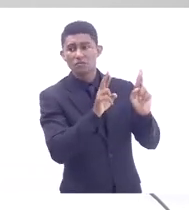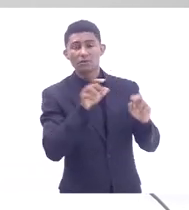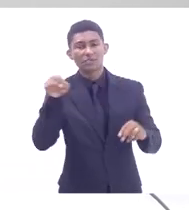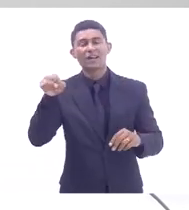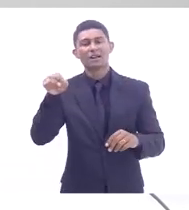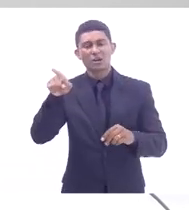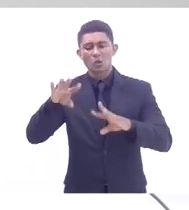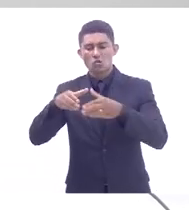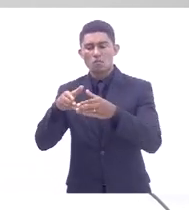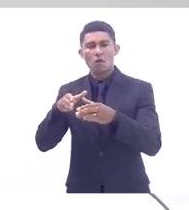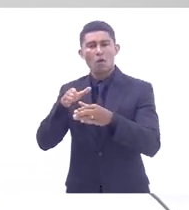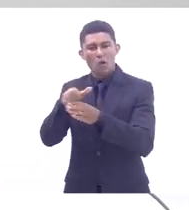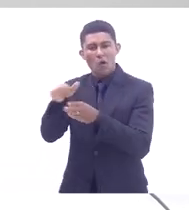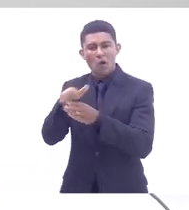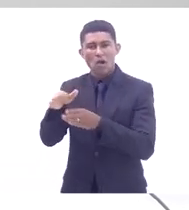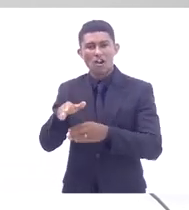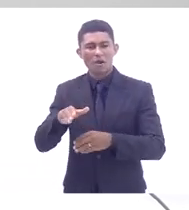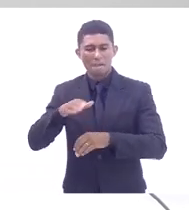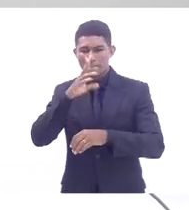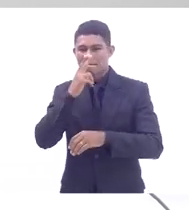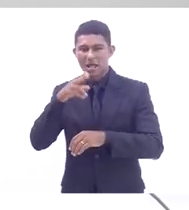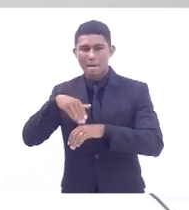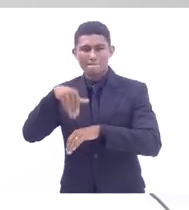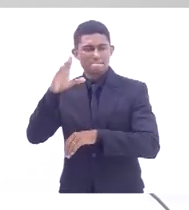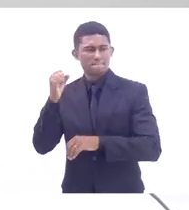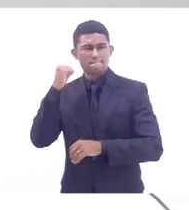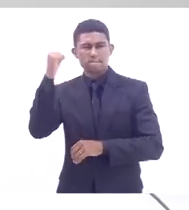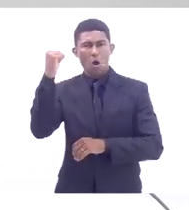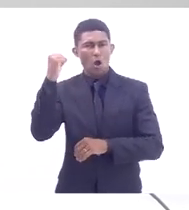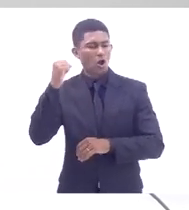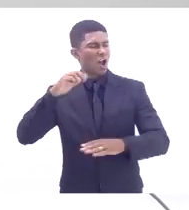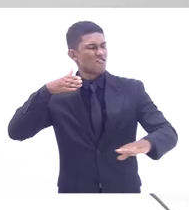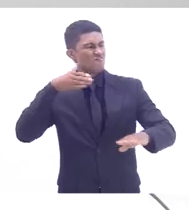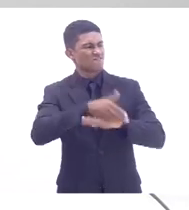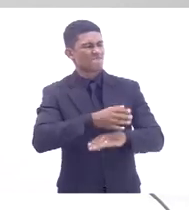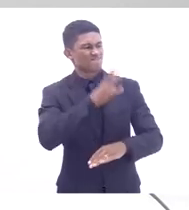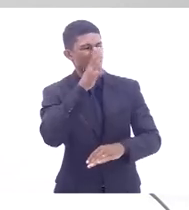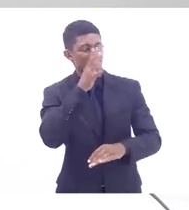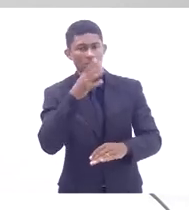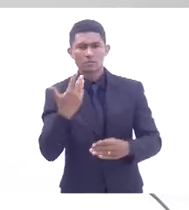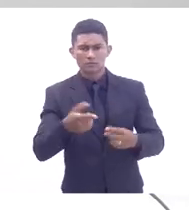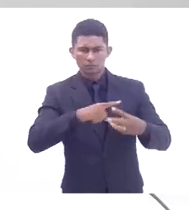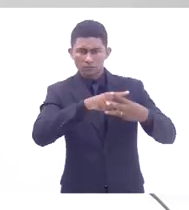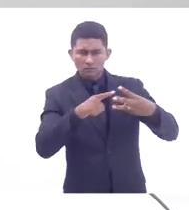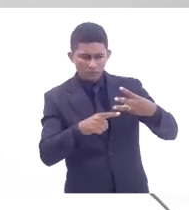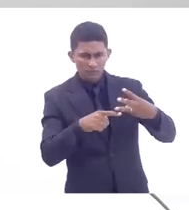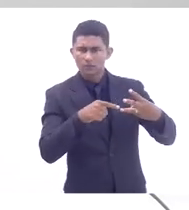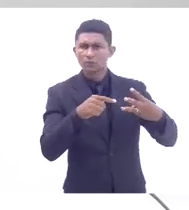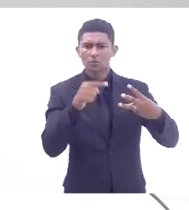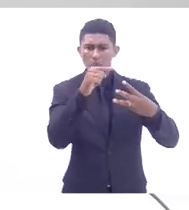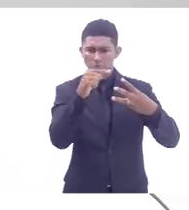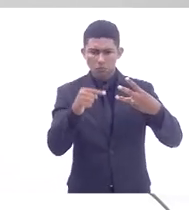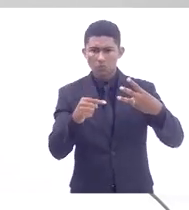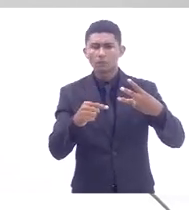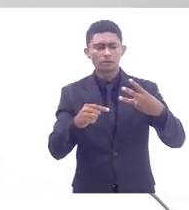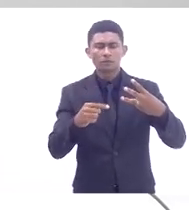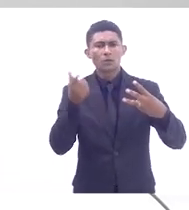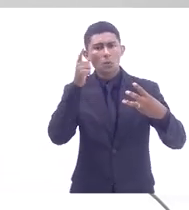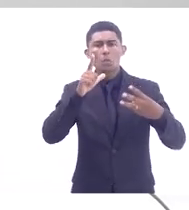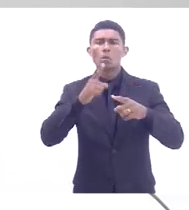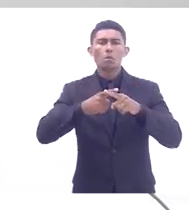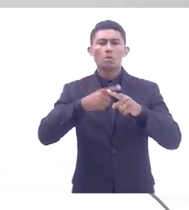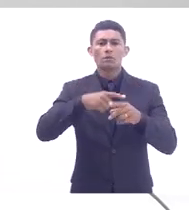você aliás de esses três digamos antes principalmente que ocupam funções decorrentes de voto